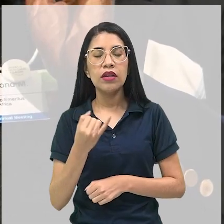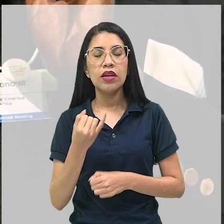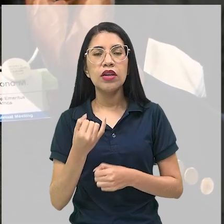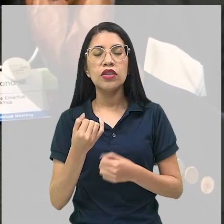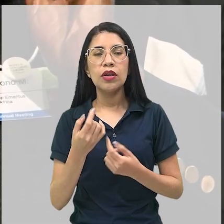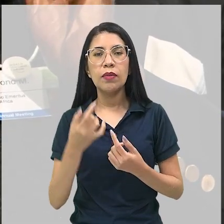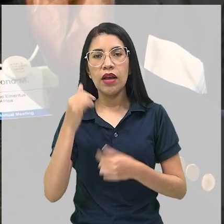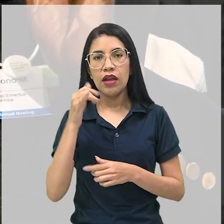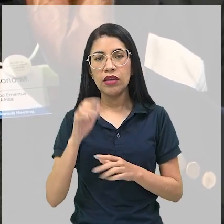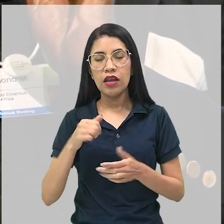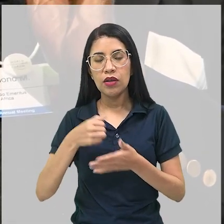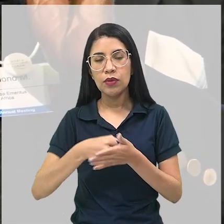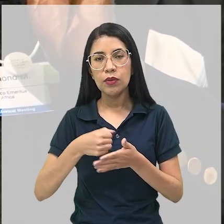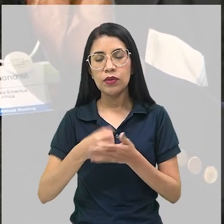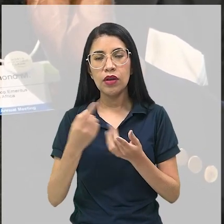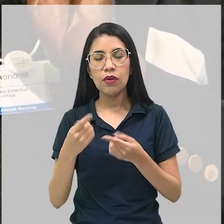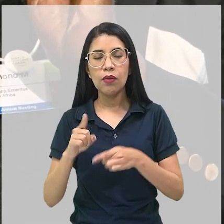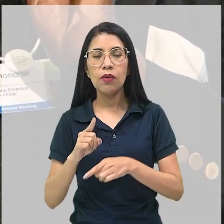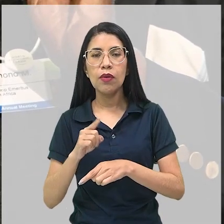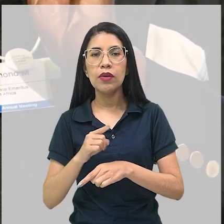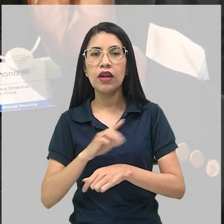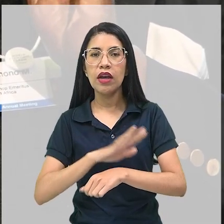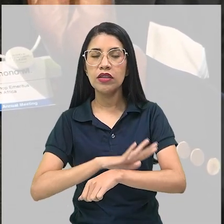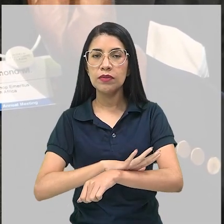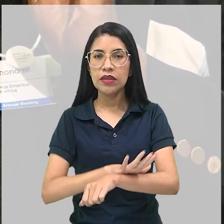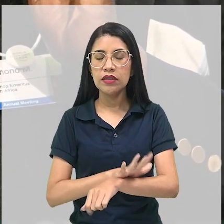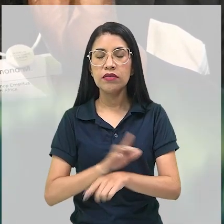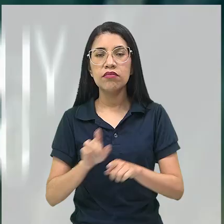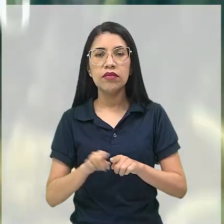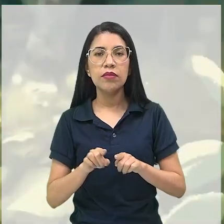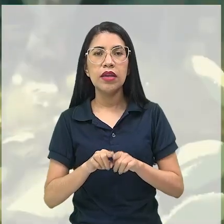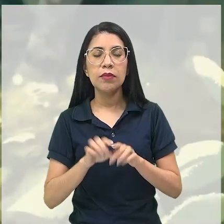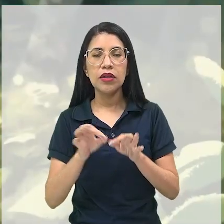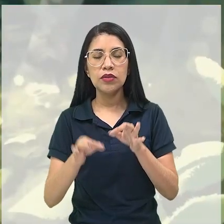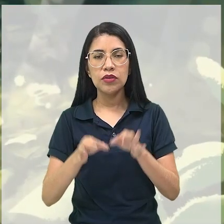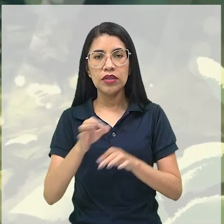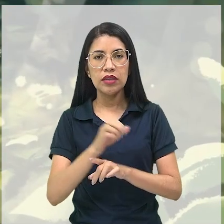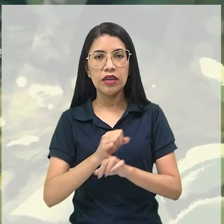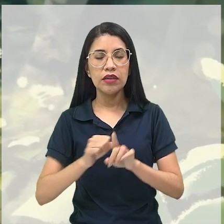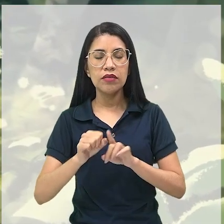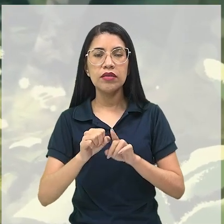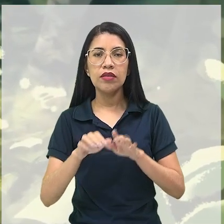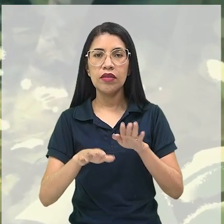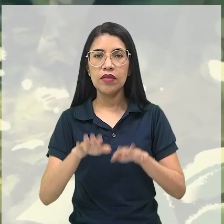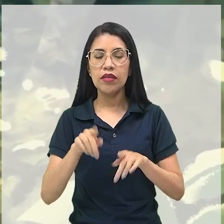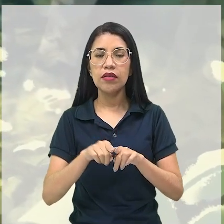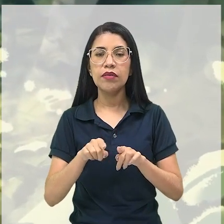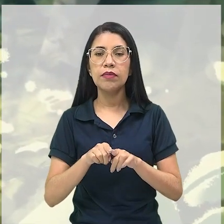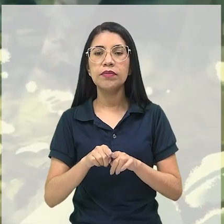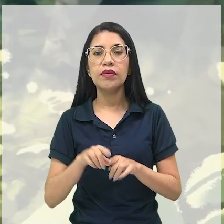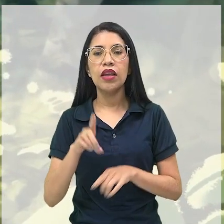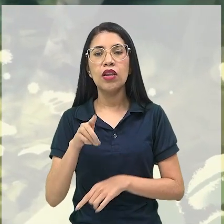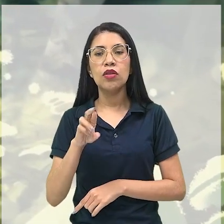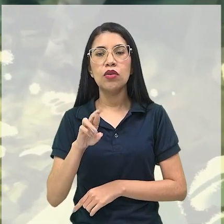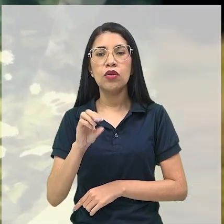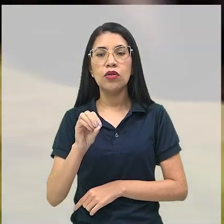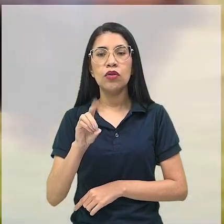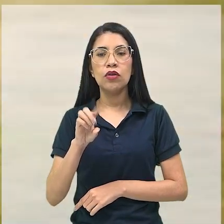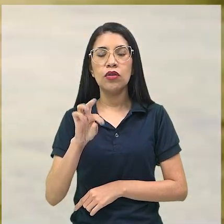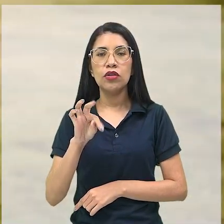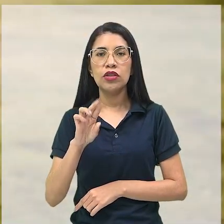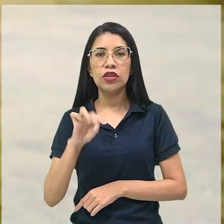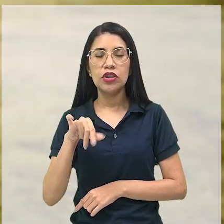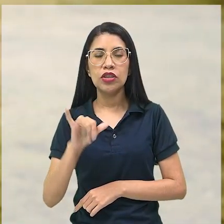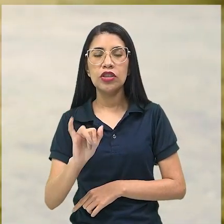discriminação racial e por uma sociedade mais justa e igualitária. A fé também guiou a vida da irmã Dorothy Stang, uma missionária